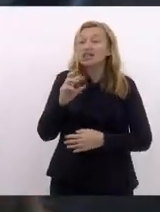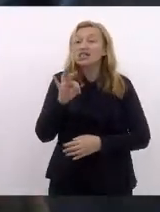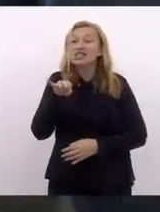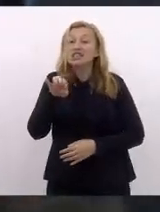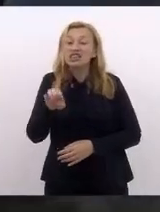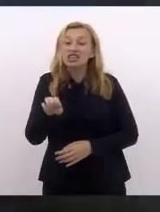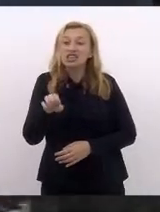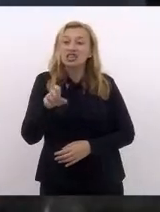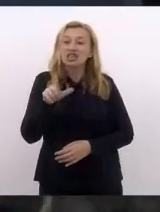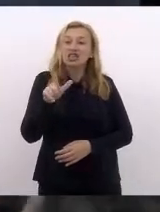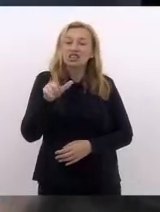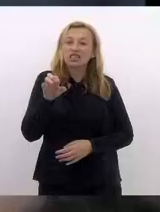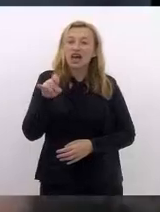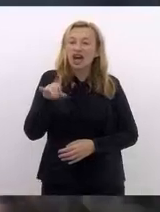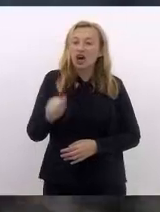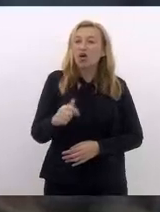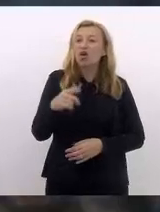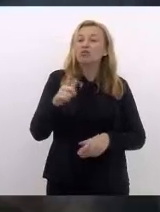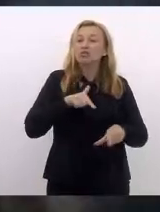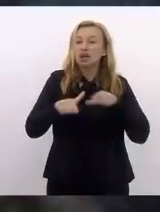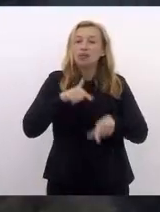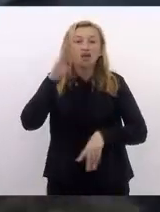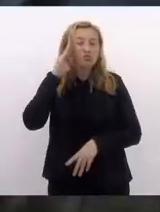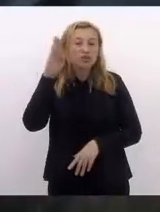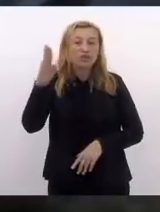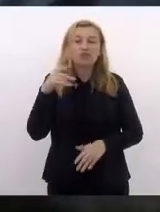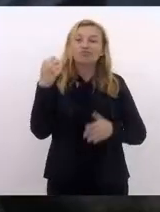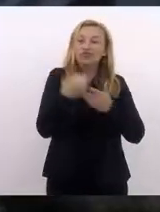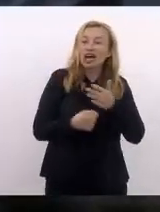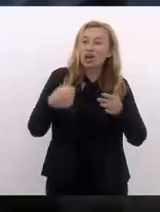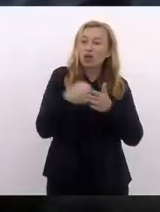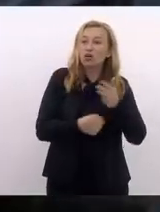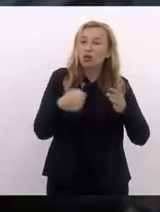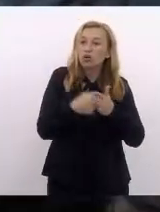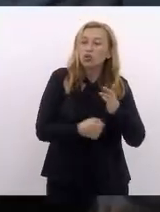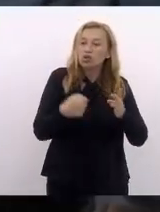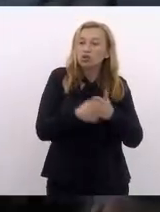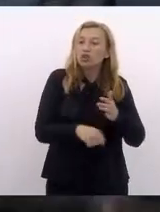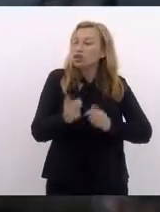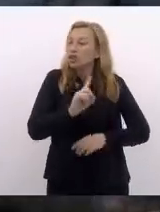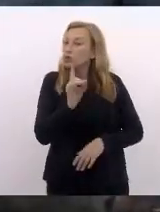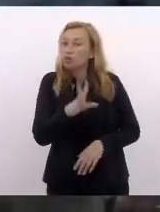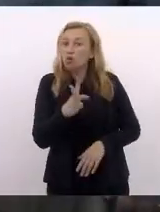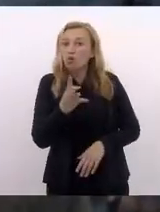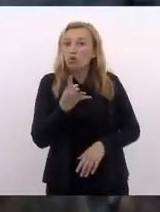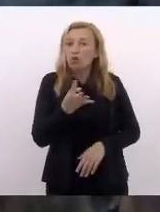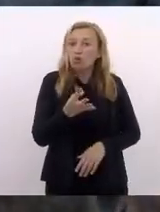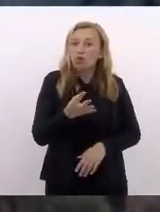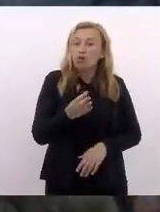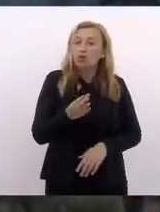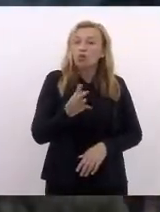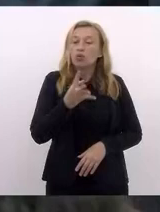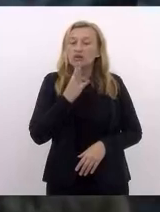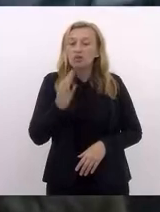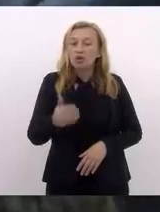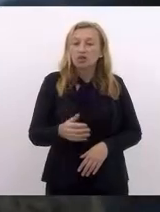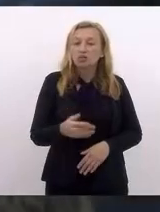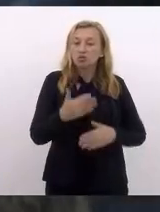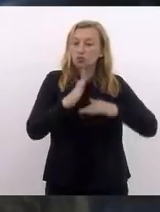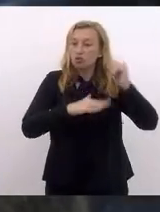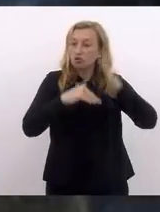de d'água que fez um papel fundamental na luta pela não sou reconhecimento desses profissionais